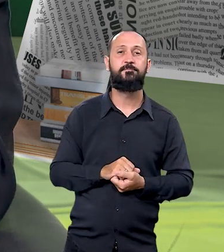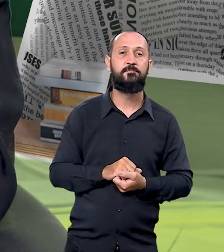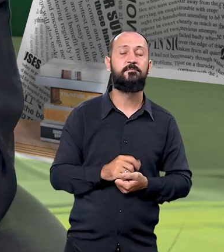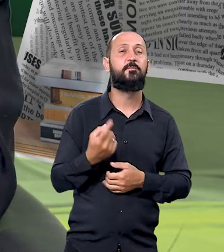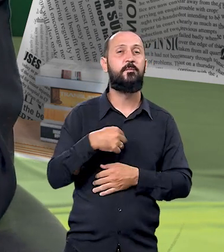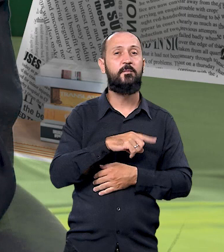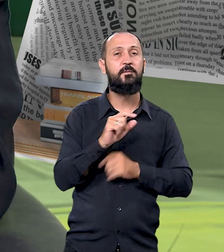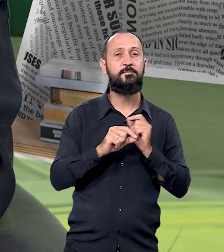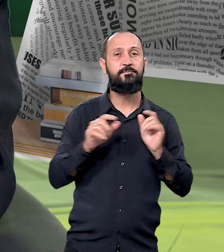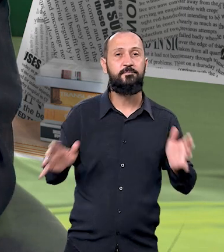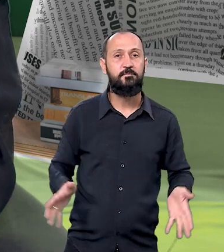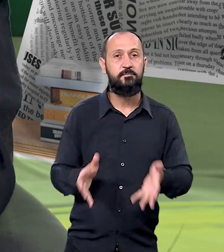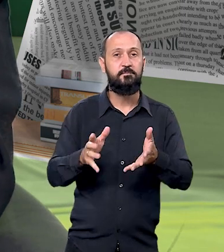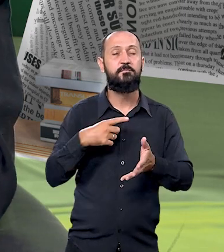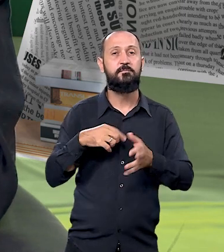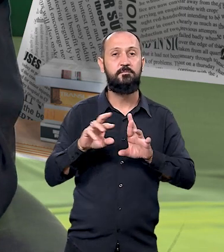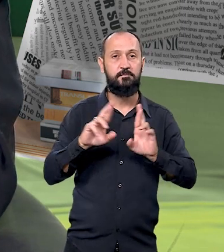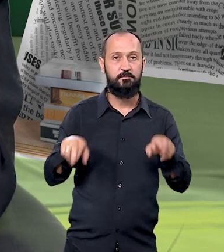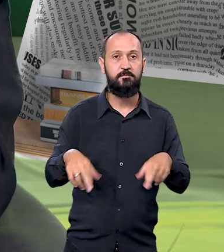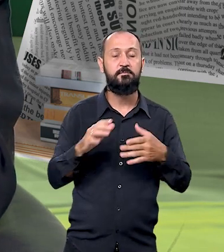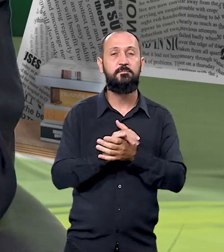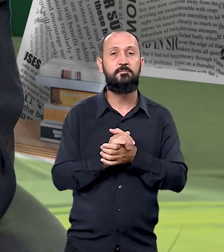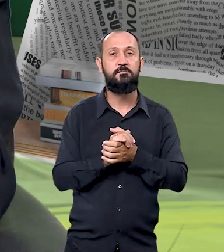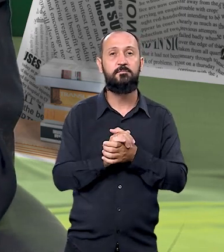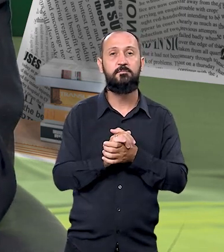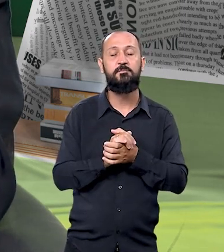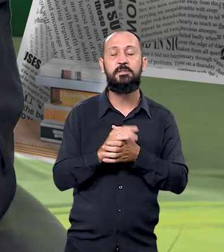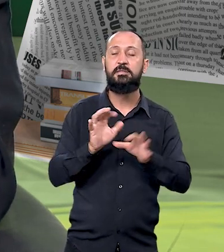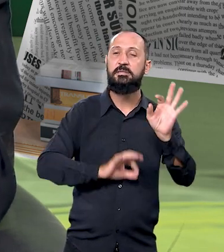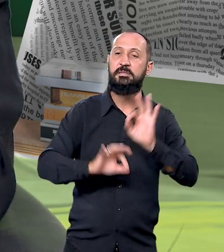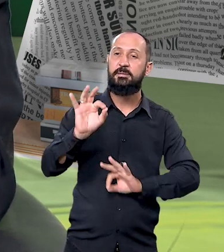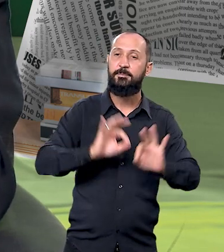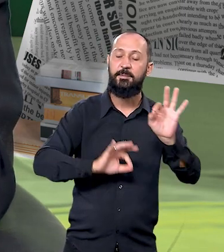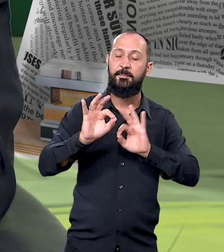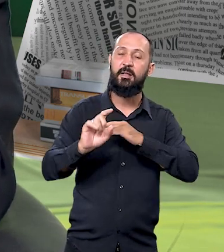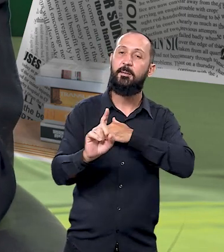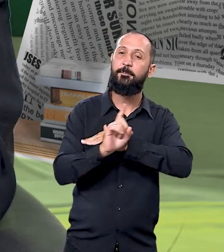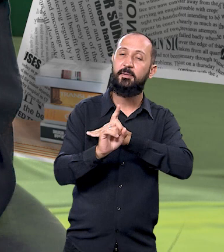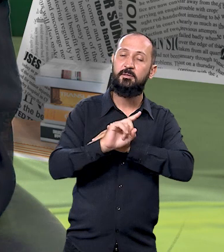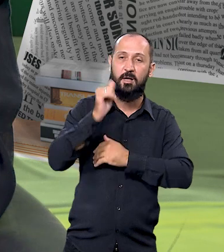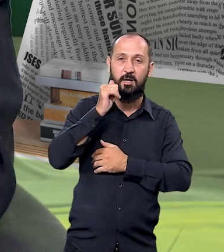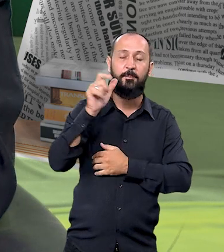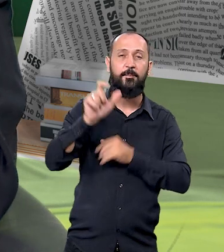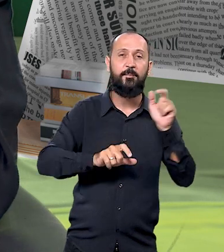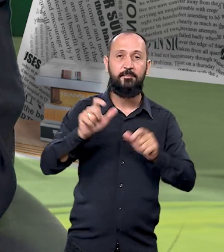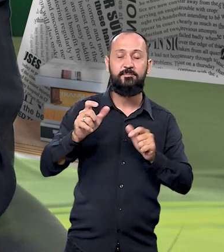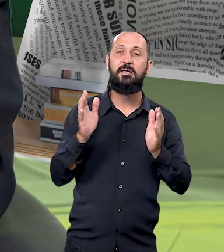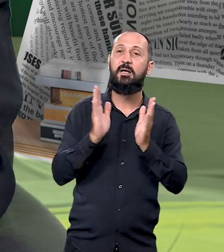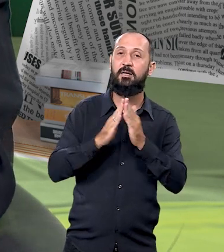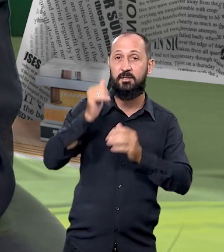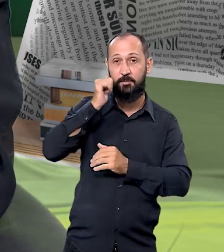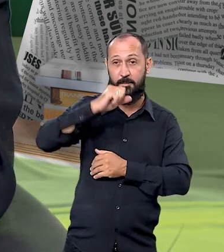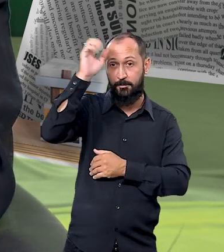que a rede municipal se prepare para atender as mulheres indígenas na Casa da Mulher Brasileira. Porque do jeito que está